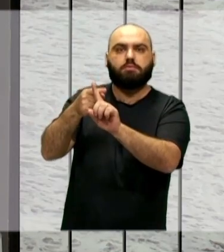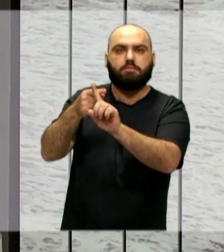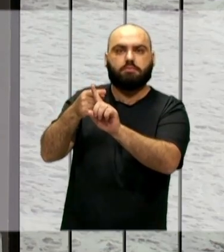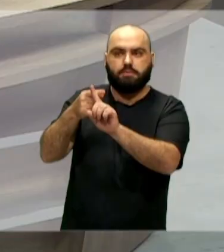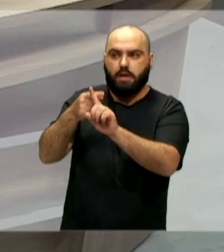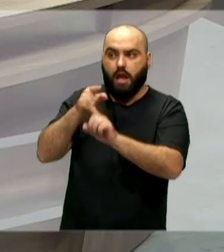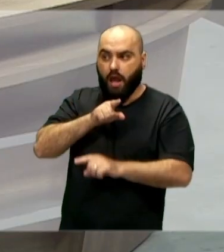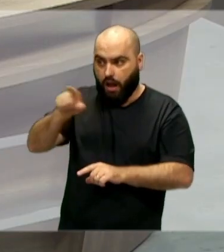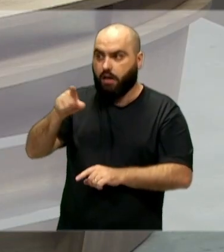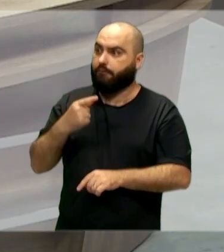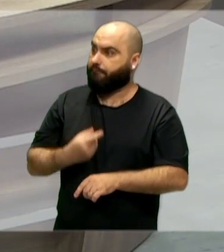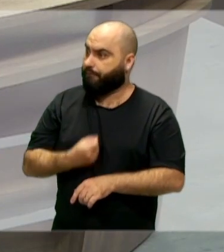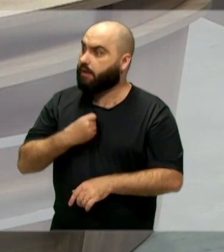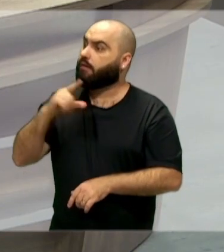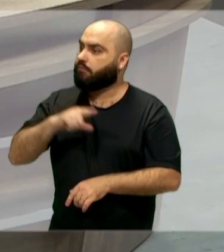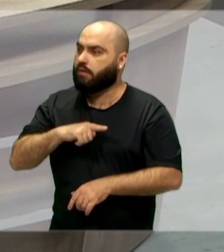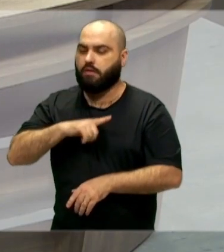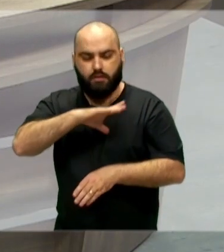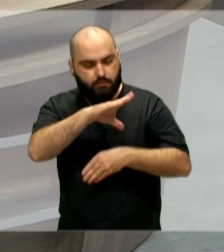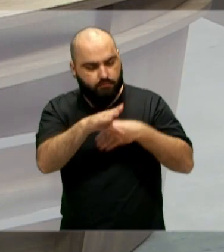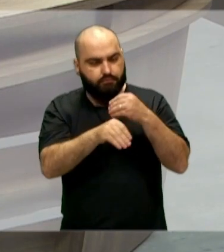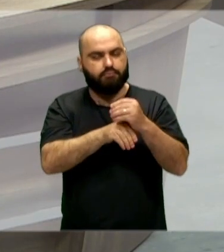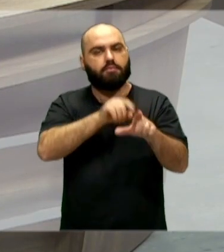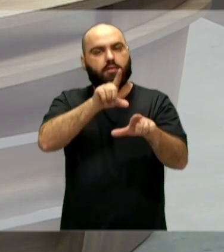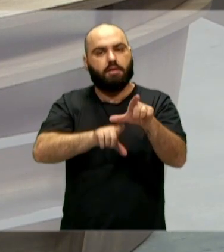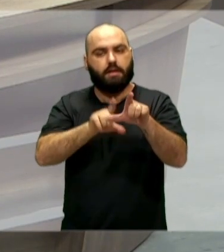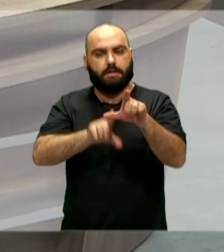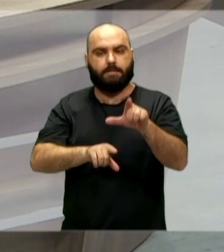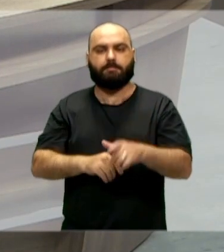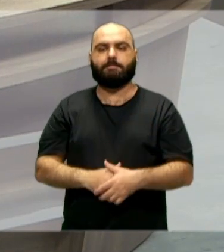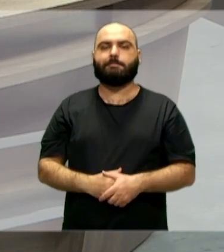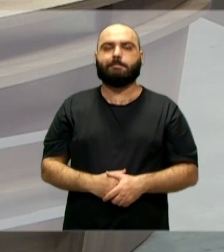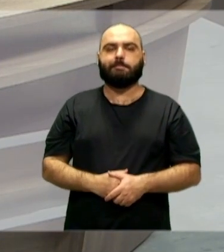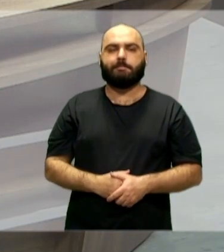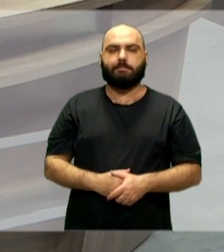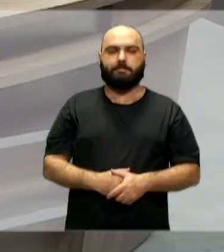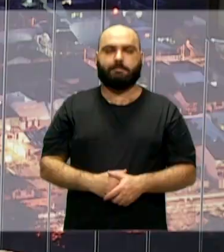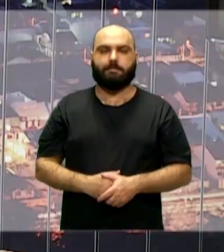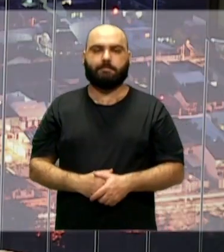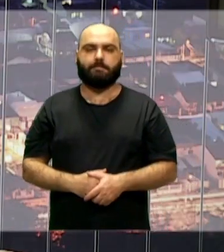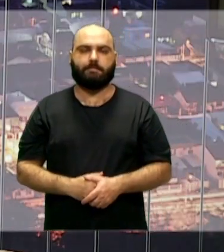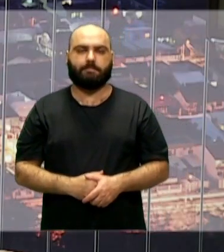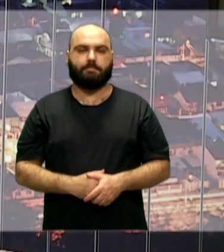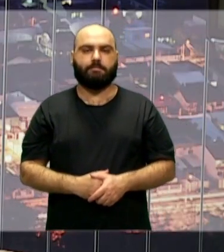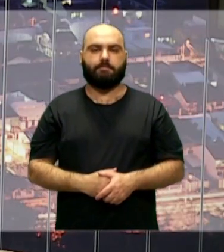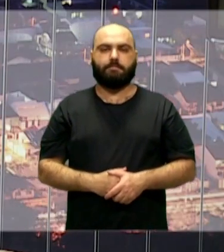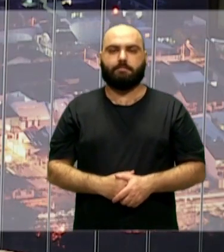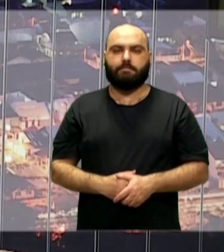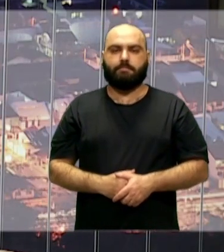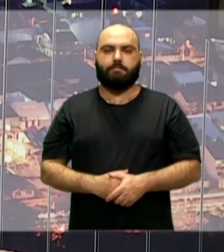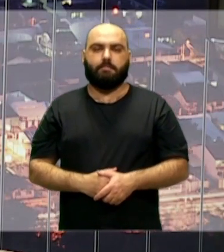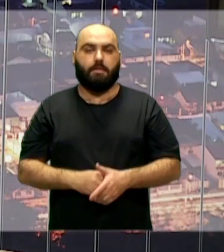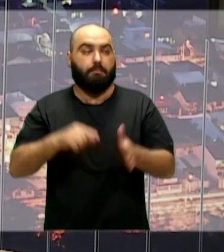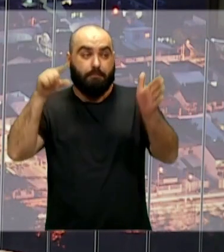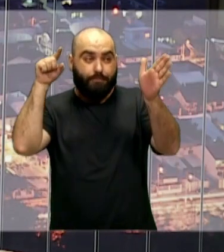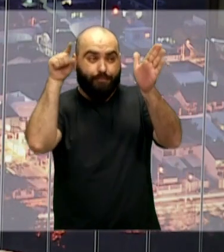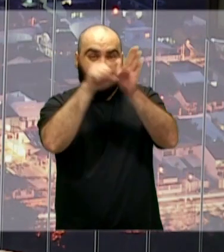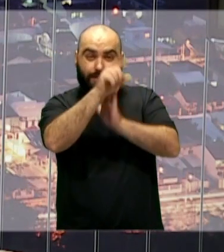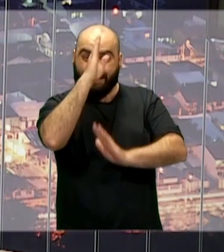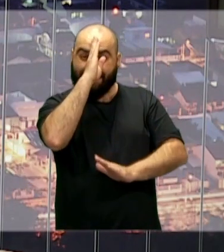caixinhas. Muito interessante. Agora eu vou fazer uma pergunta direcionada especificamente para a